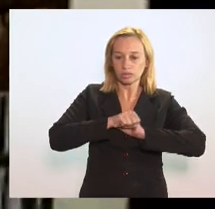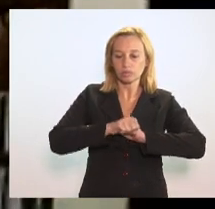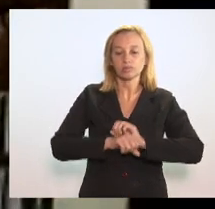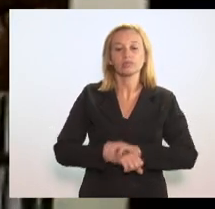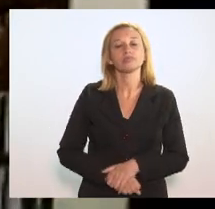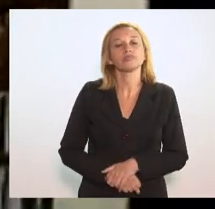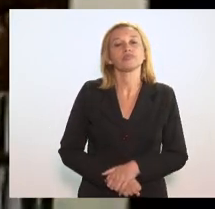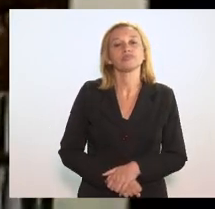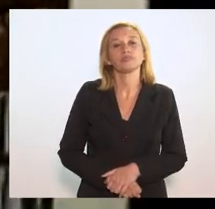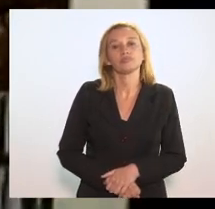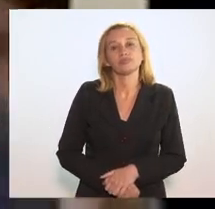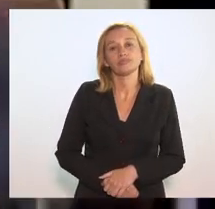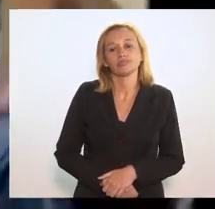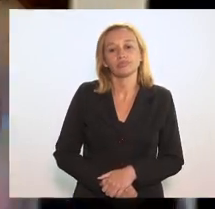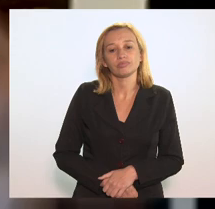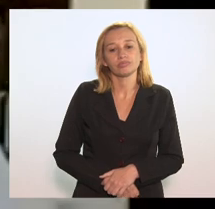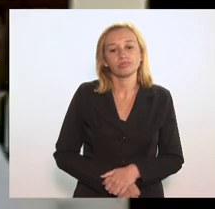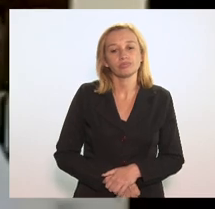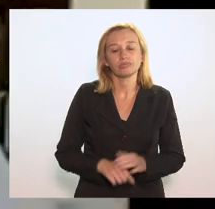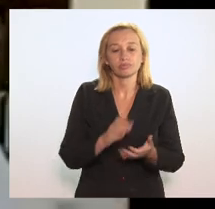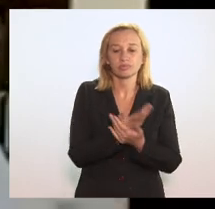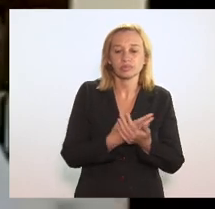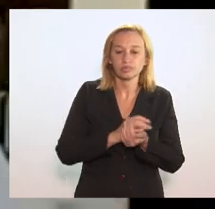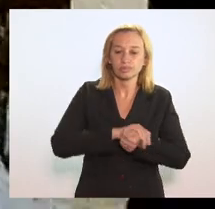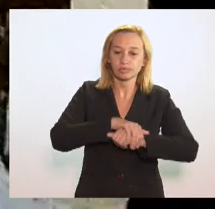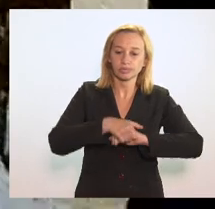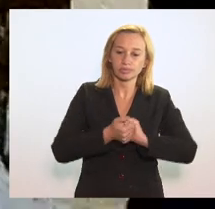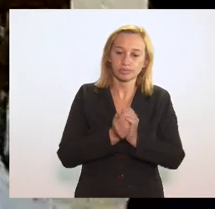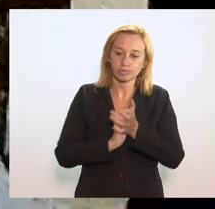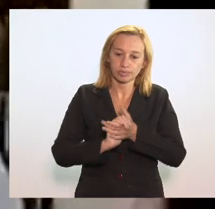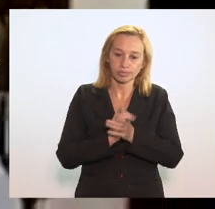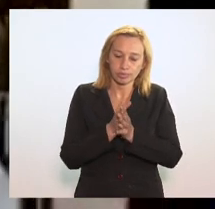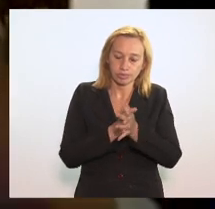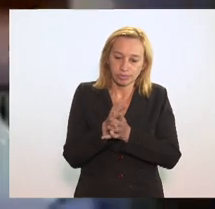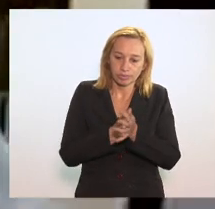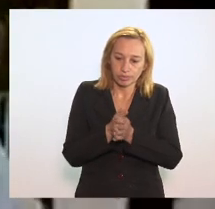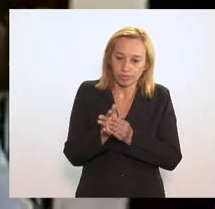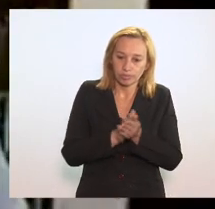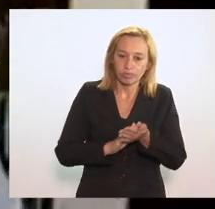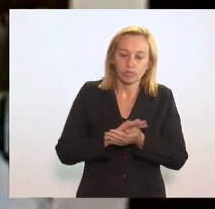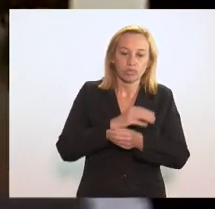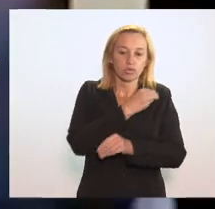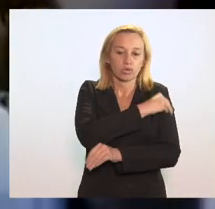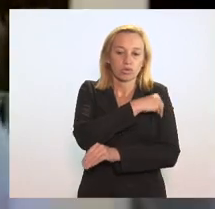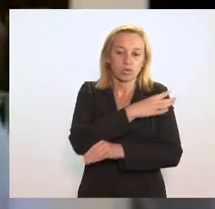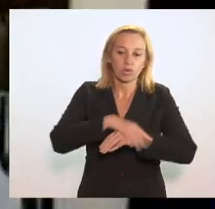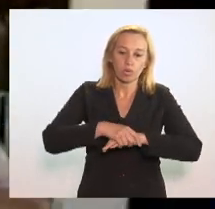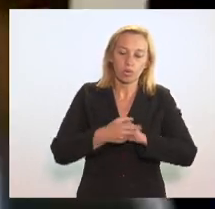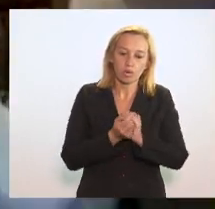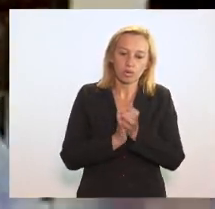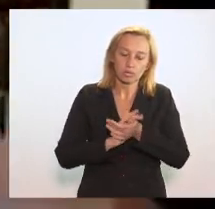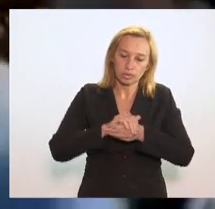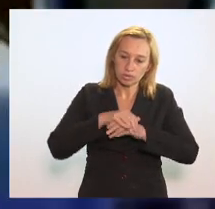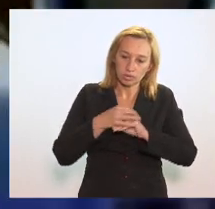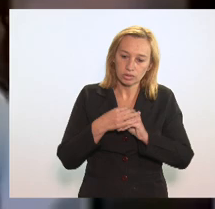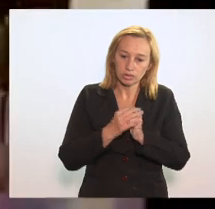infecção. A higiene, o uso do álcool gel,